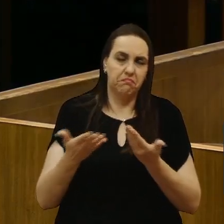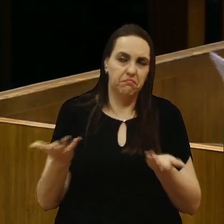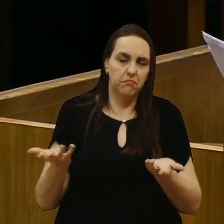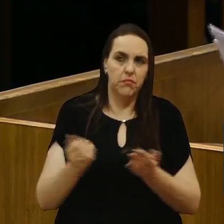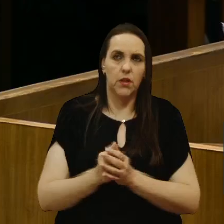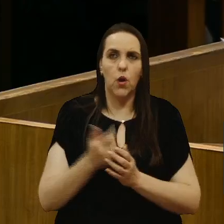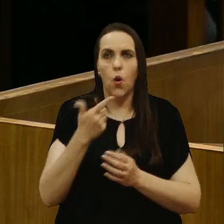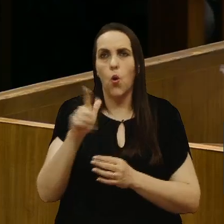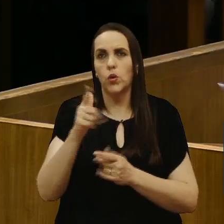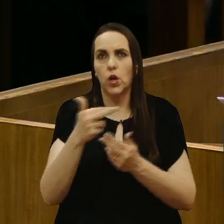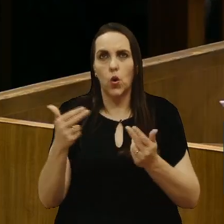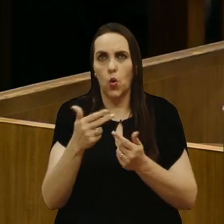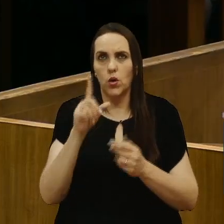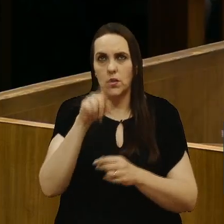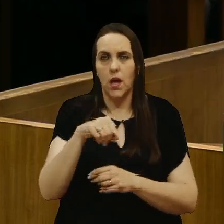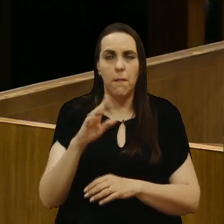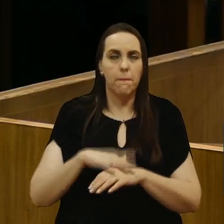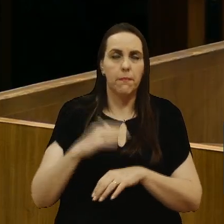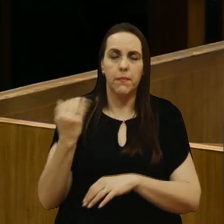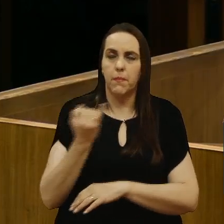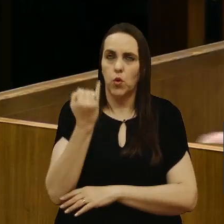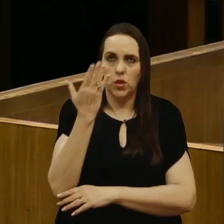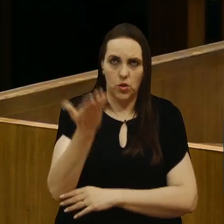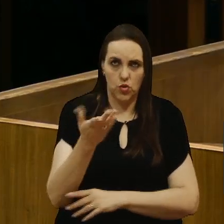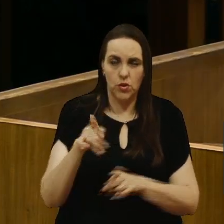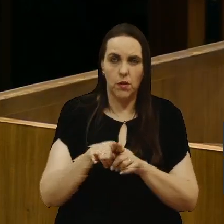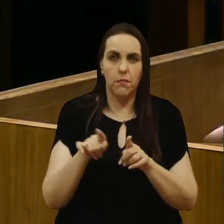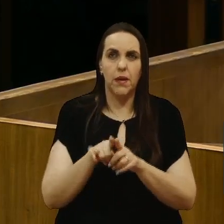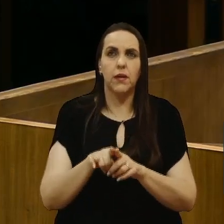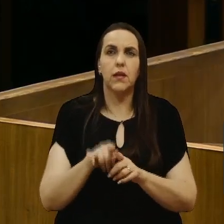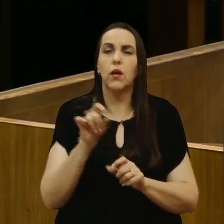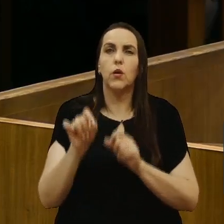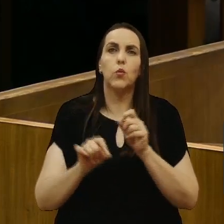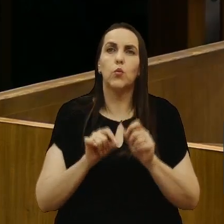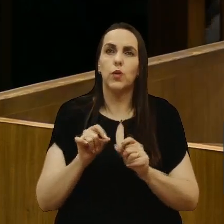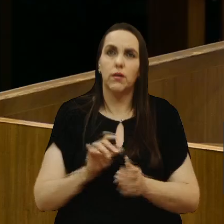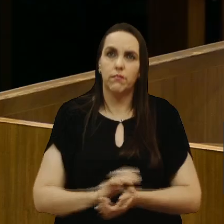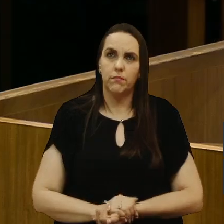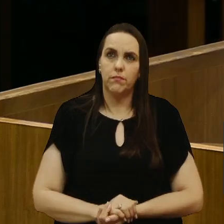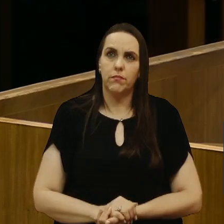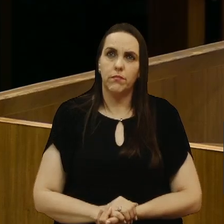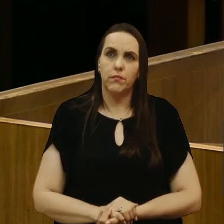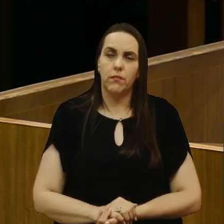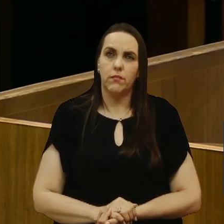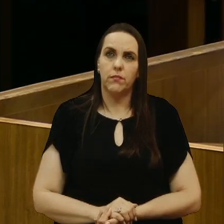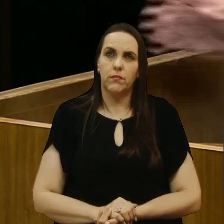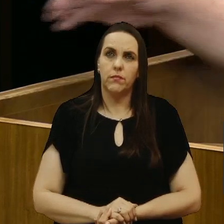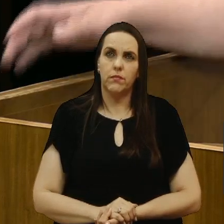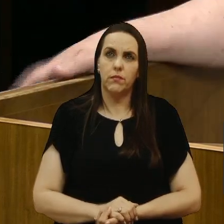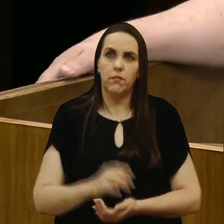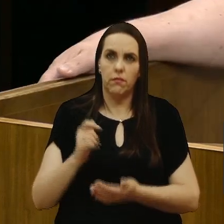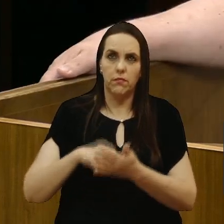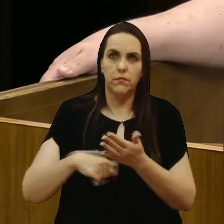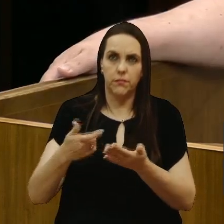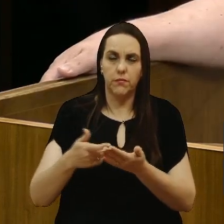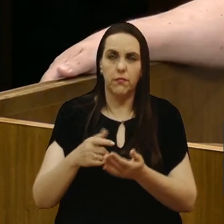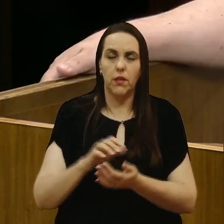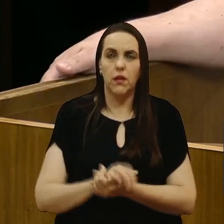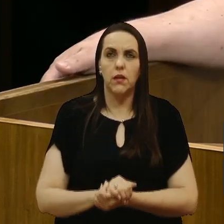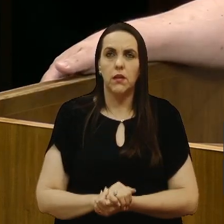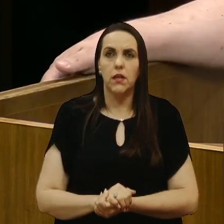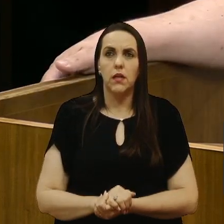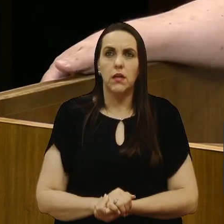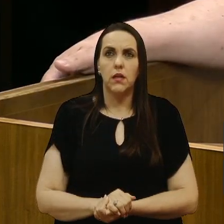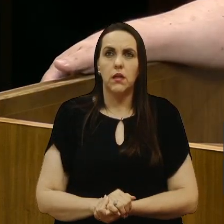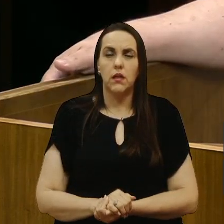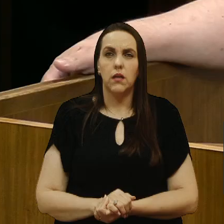que a senhora ponderou, que é muito importante também, é a questão do aval da CIB. Aí tem uma